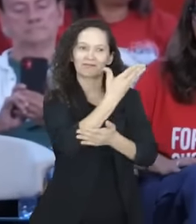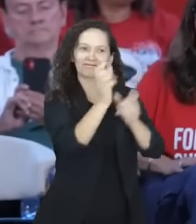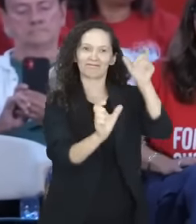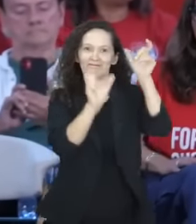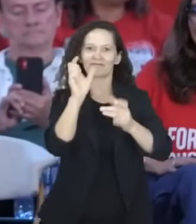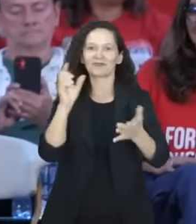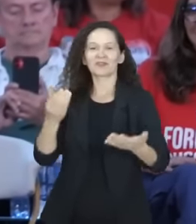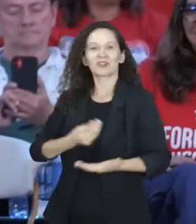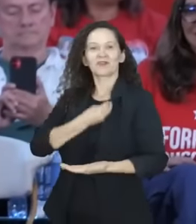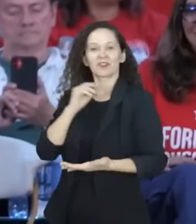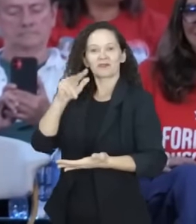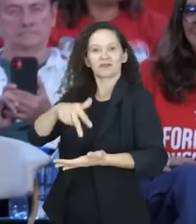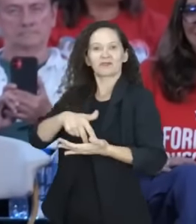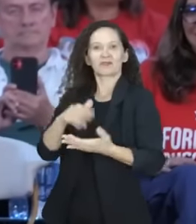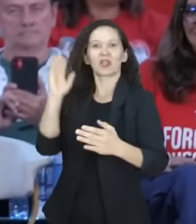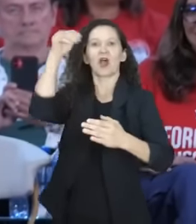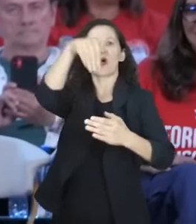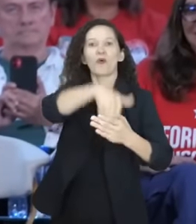para votar.